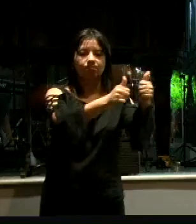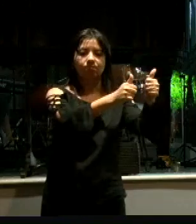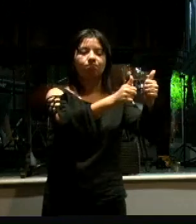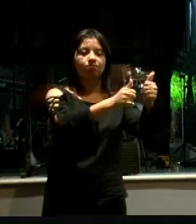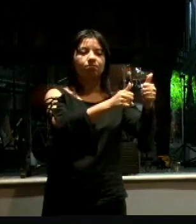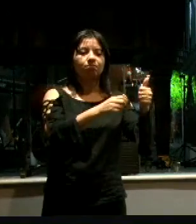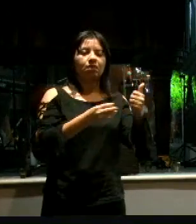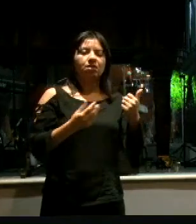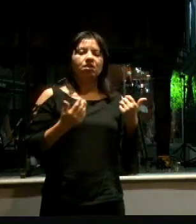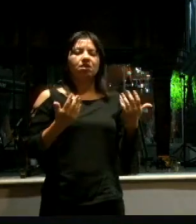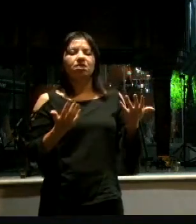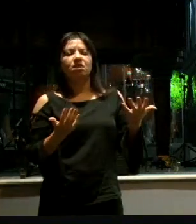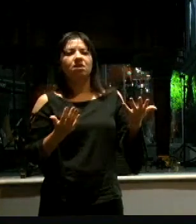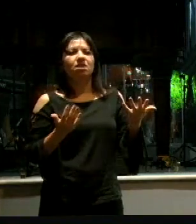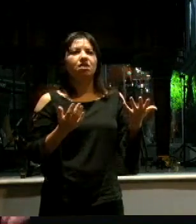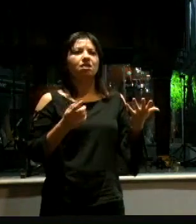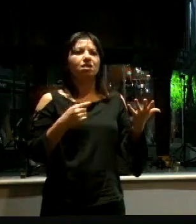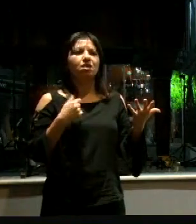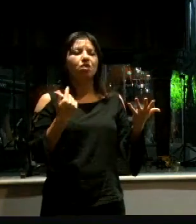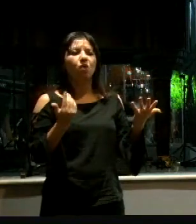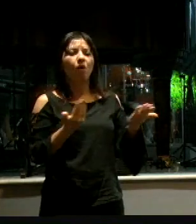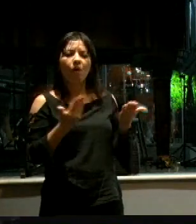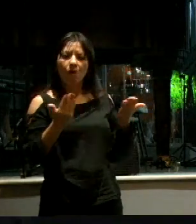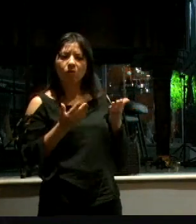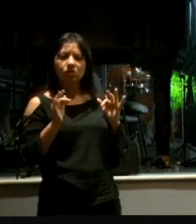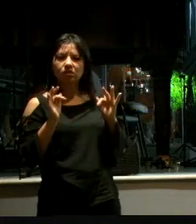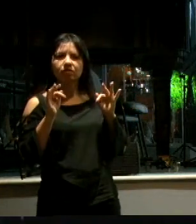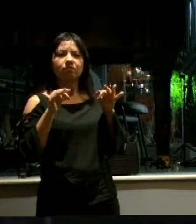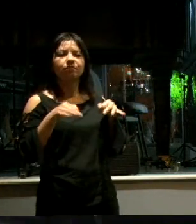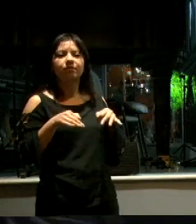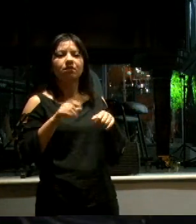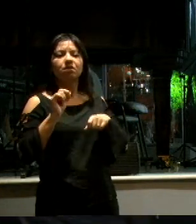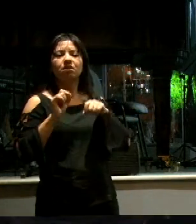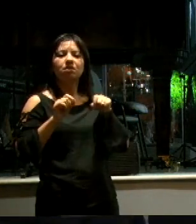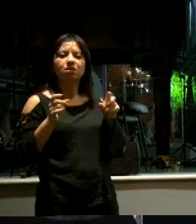E como estamos terminando também